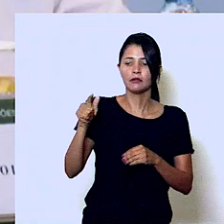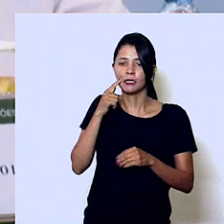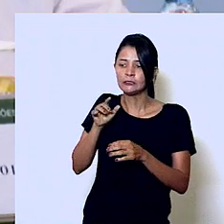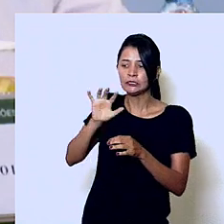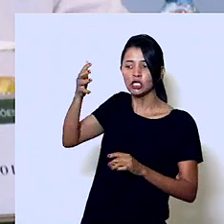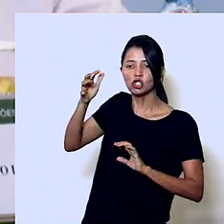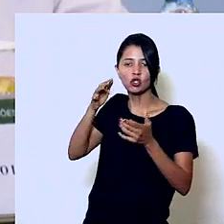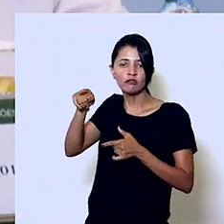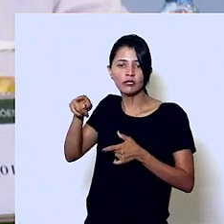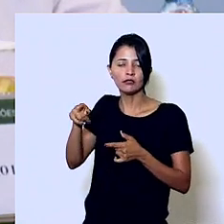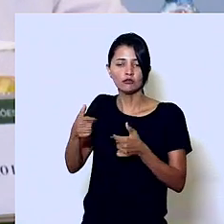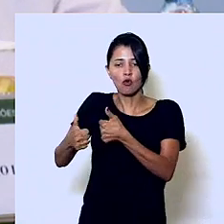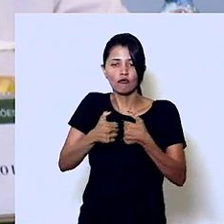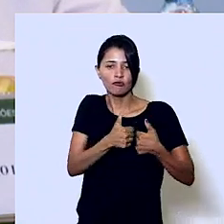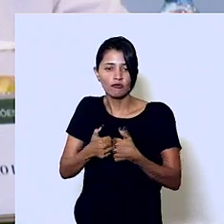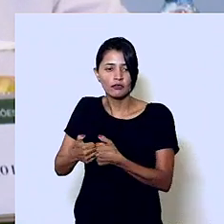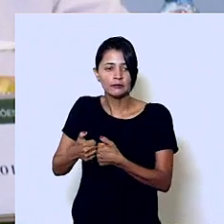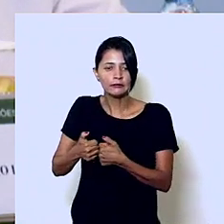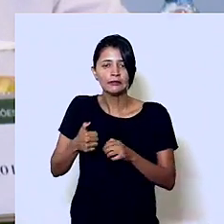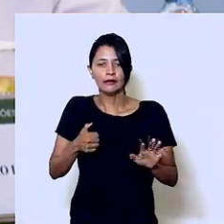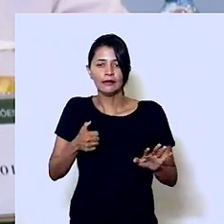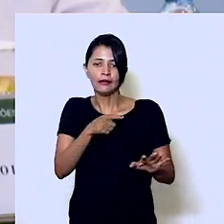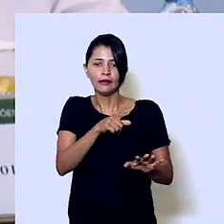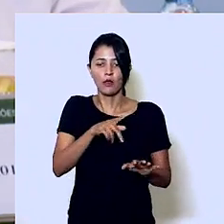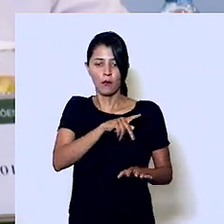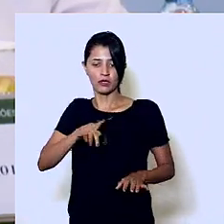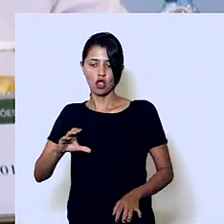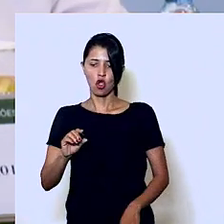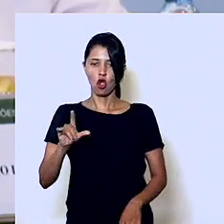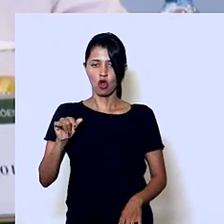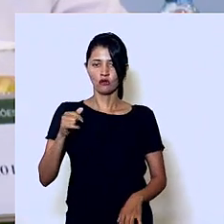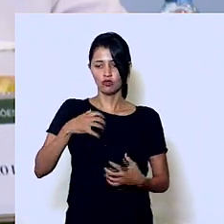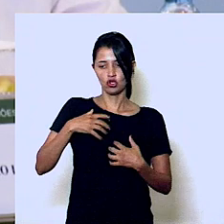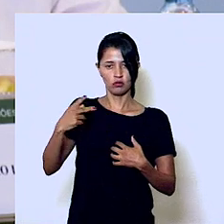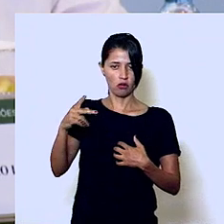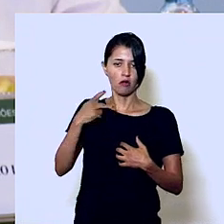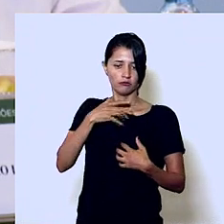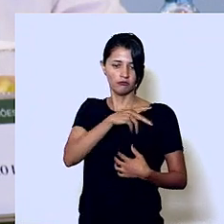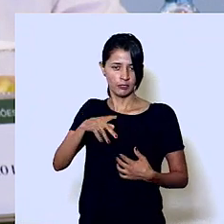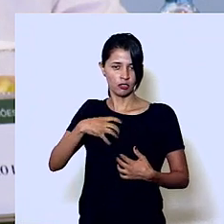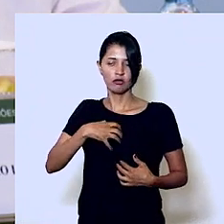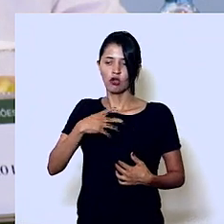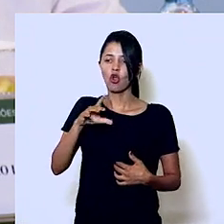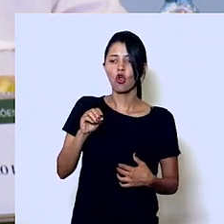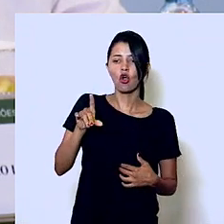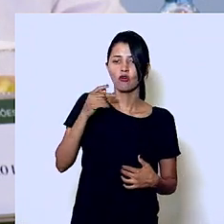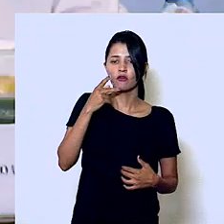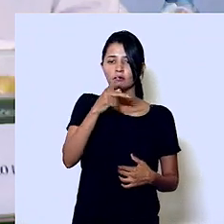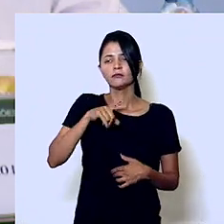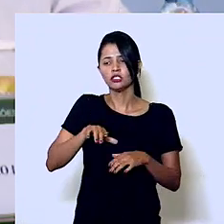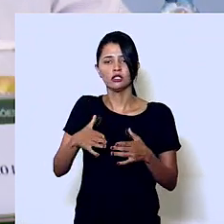ele foi lá, porque o Collor era aquele jeito particular, né? Ele contou, então, tinha uma bancada de apoio